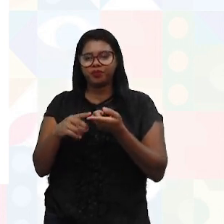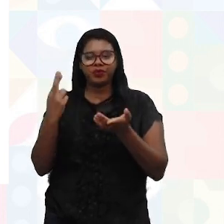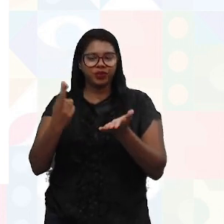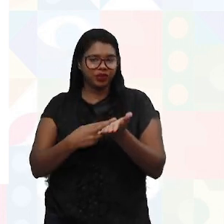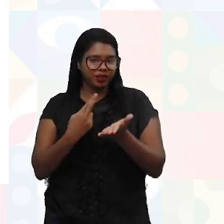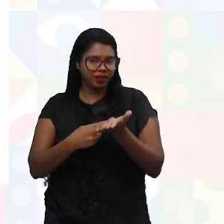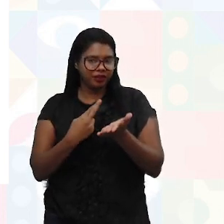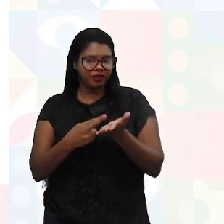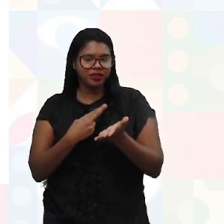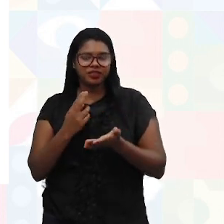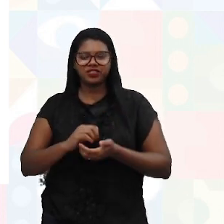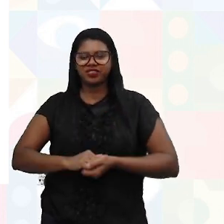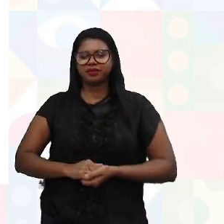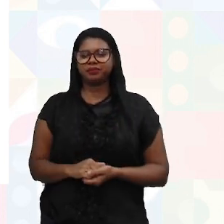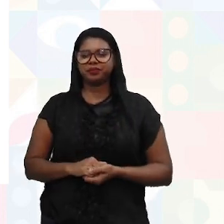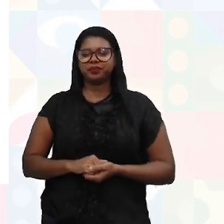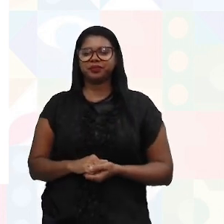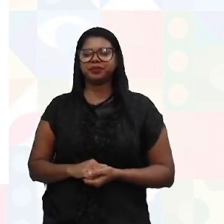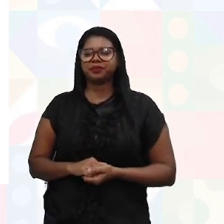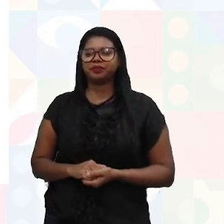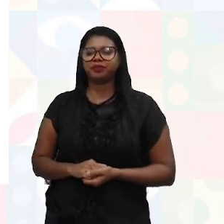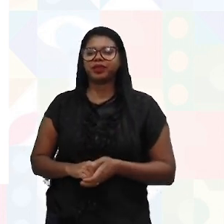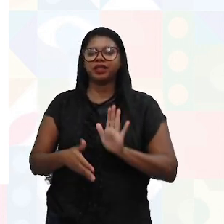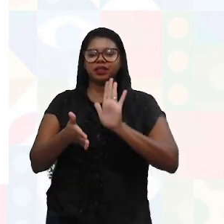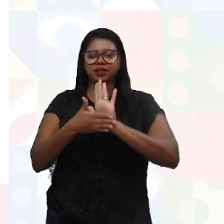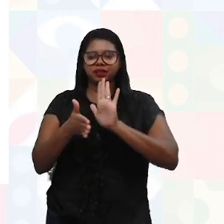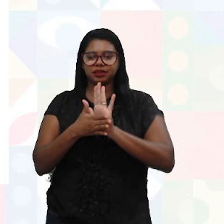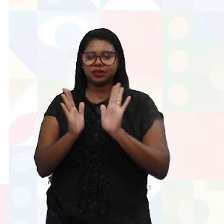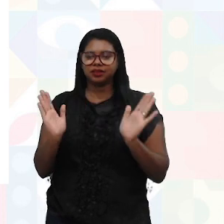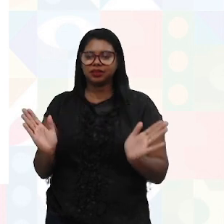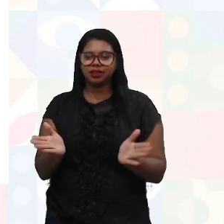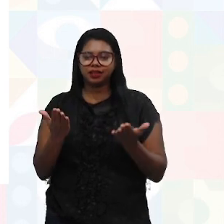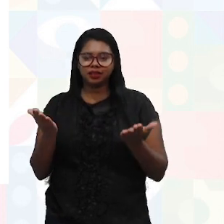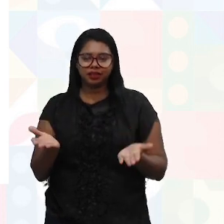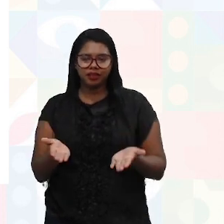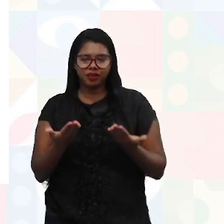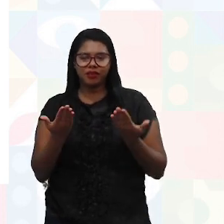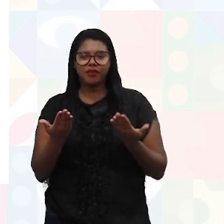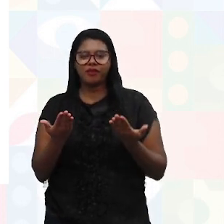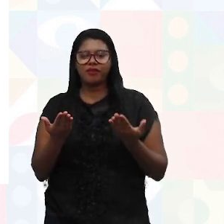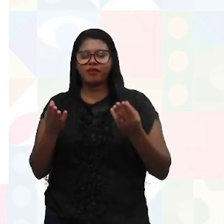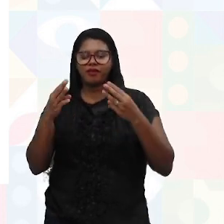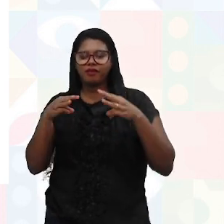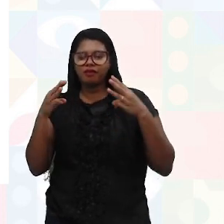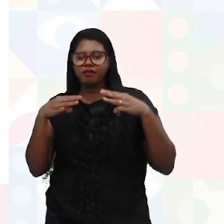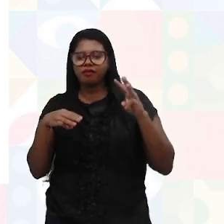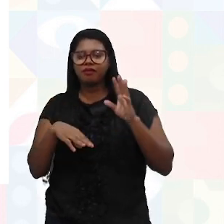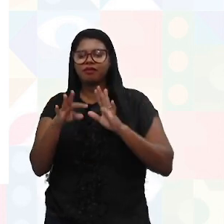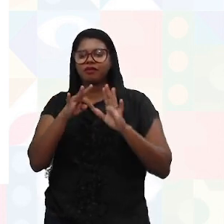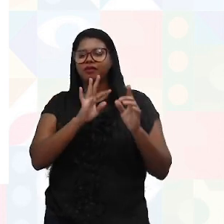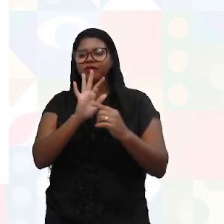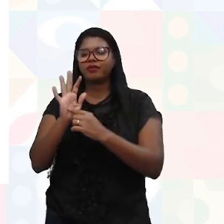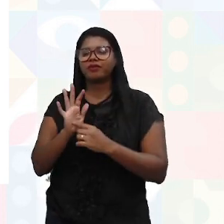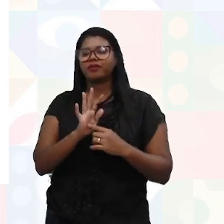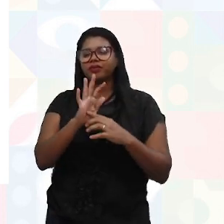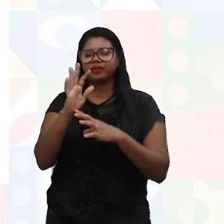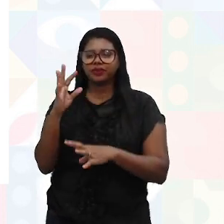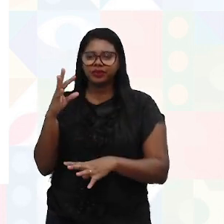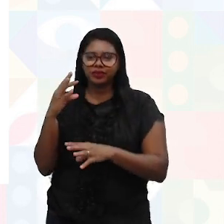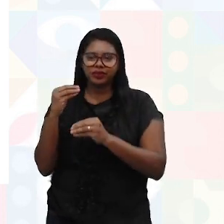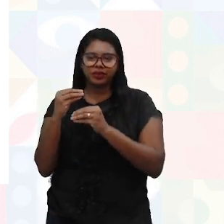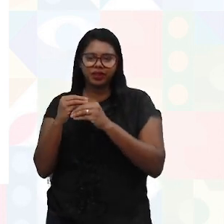revista, enfim. Então, tem essa proposta de inovar o mercado têxtil, que sai daquelas coisas mais tradicionais